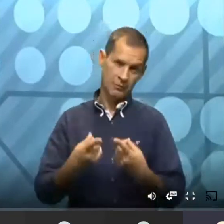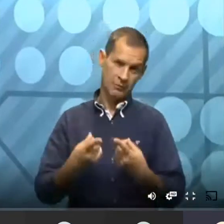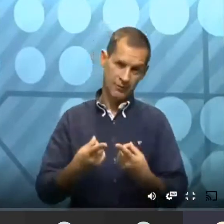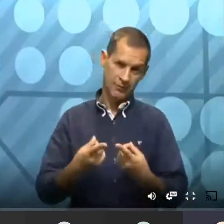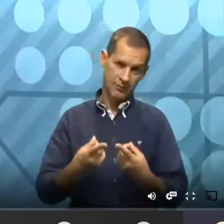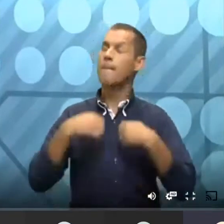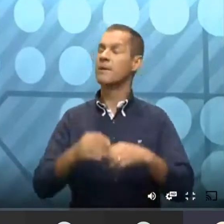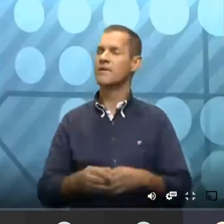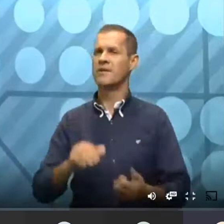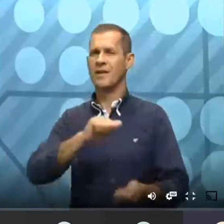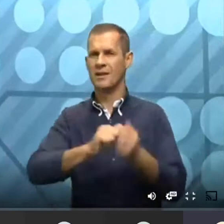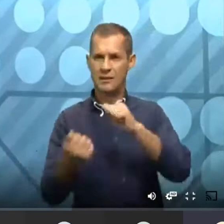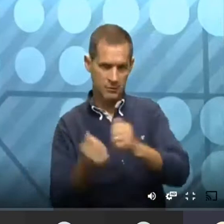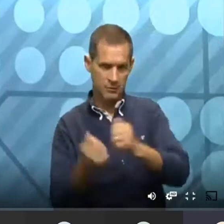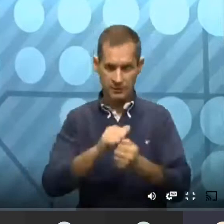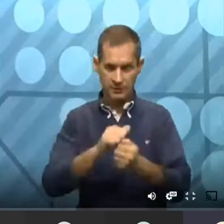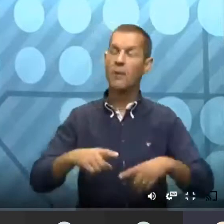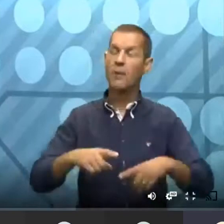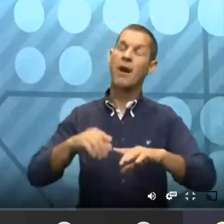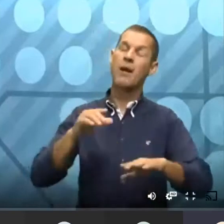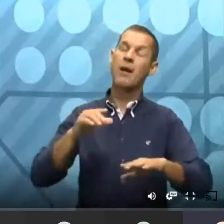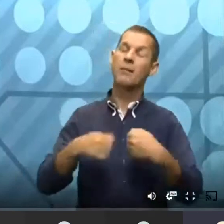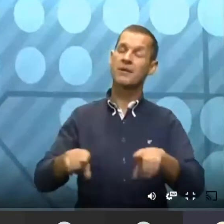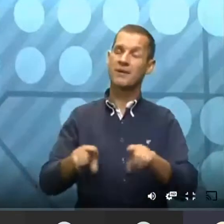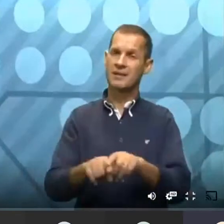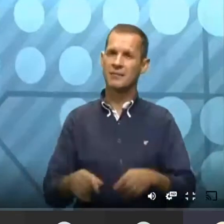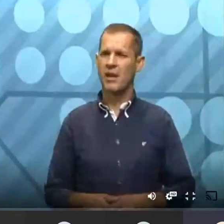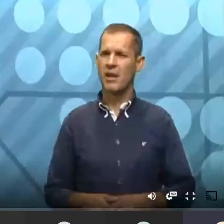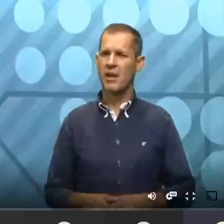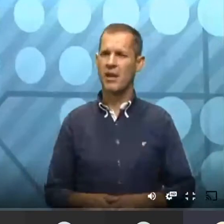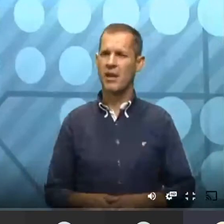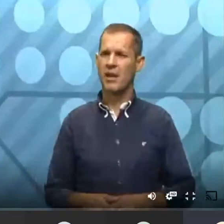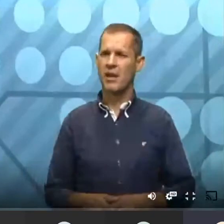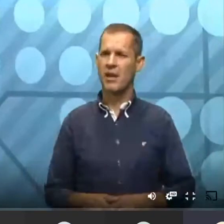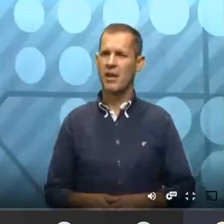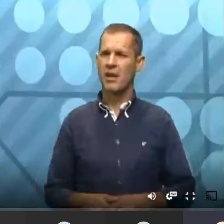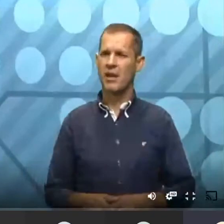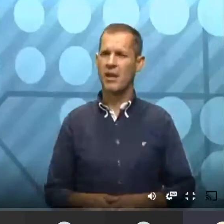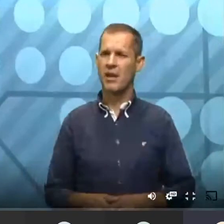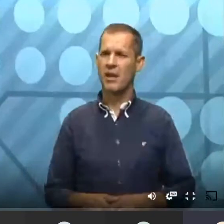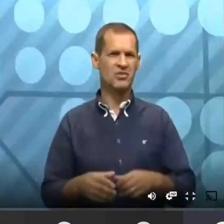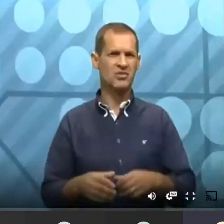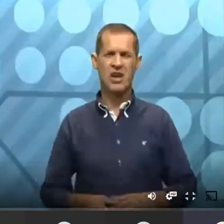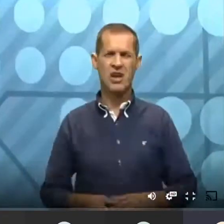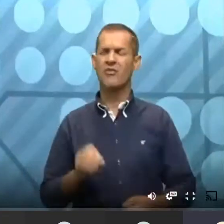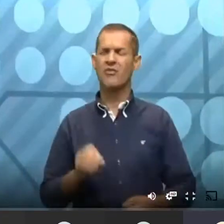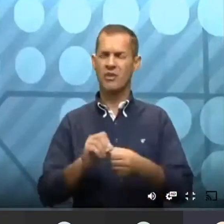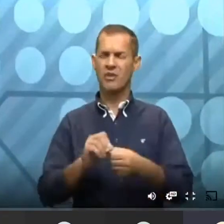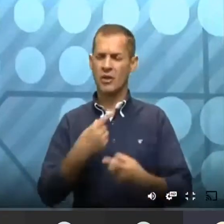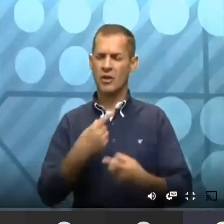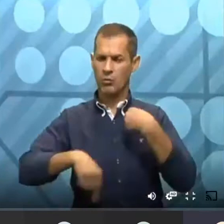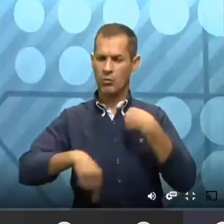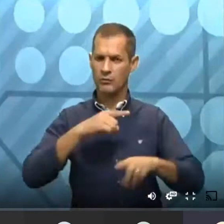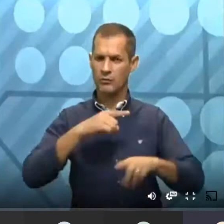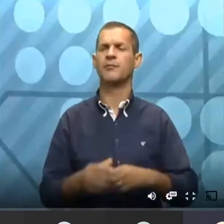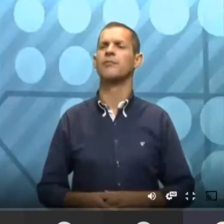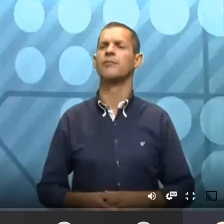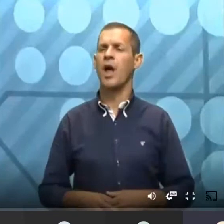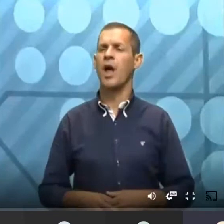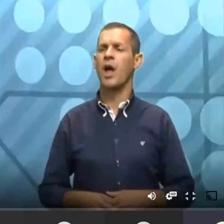vai precisar se adaptar, né? Devido à alta demanda da outra área que não está mais realizando sua